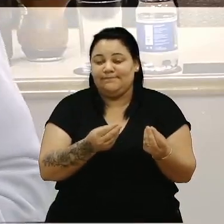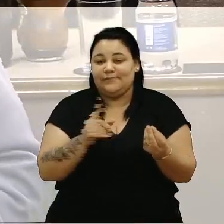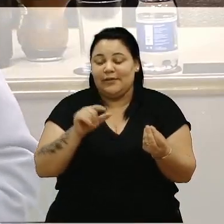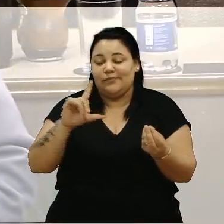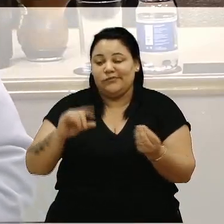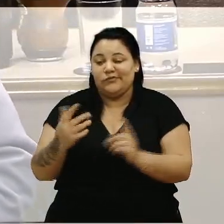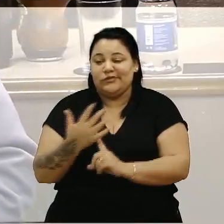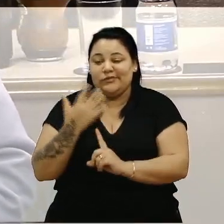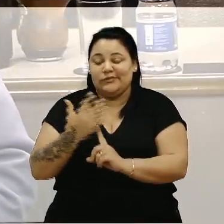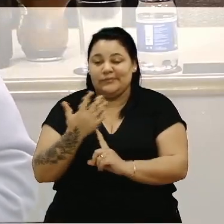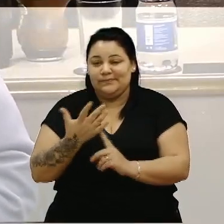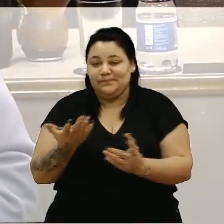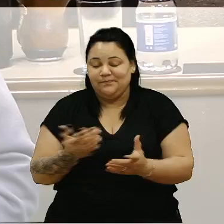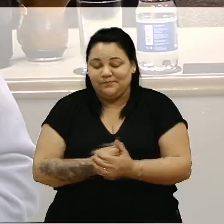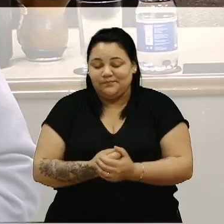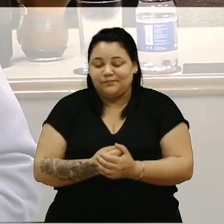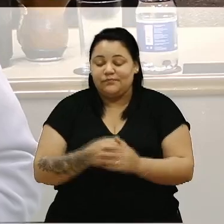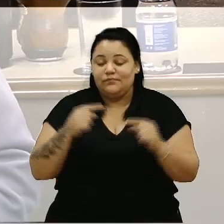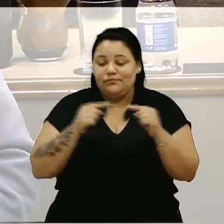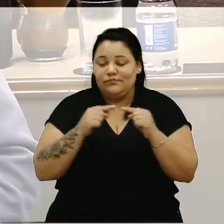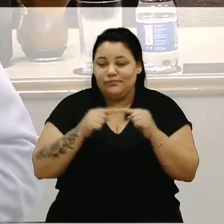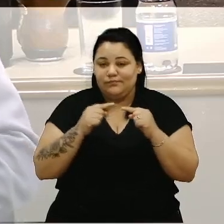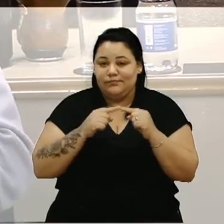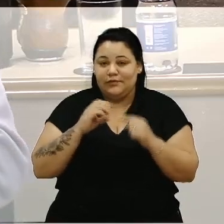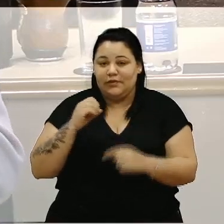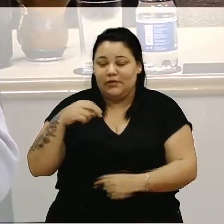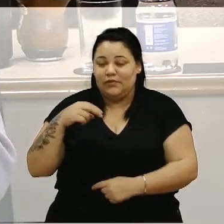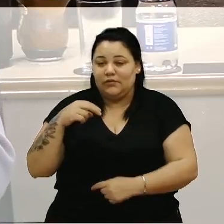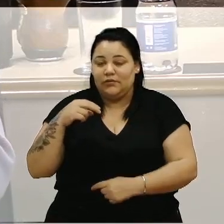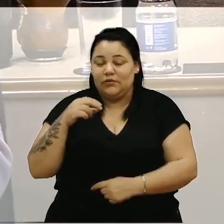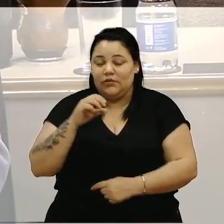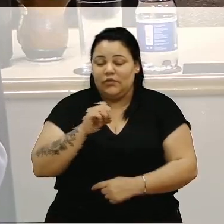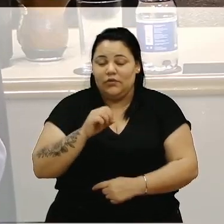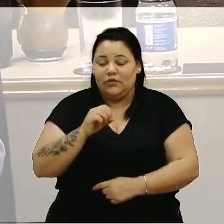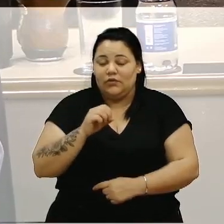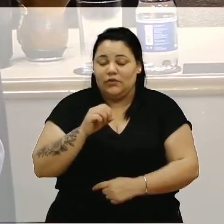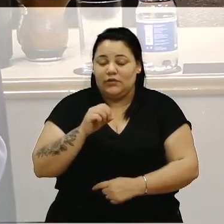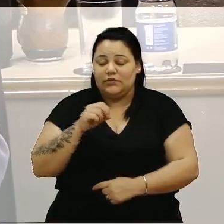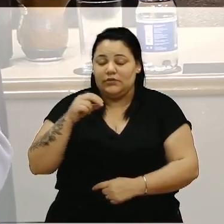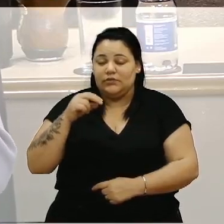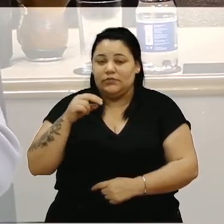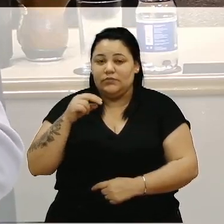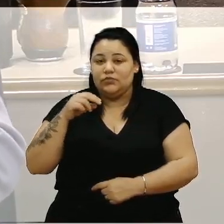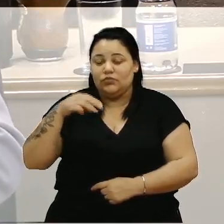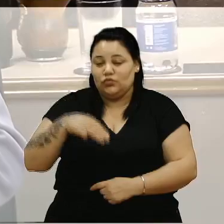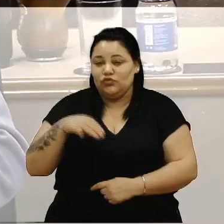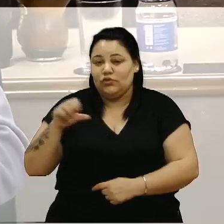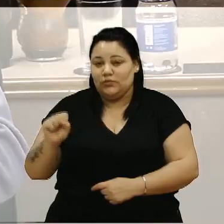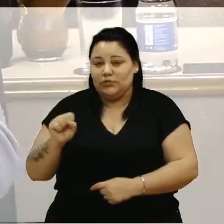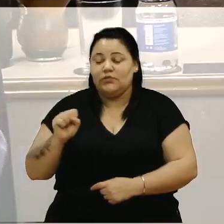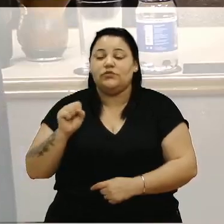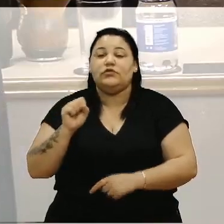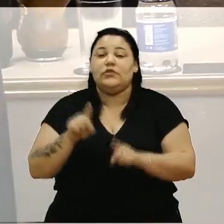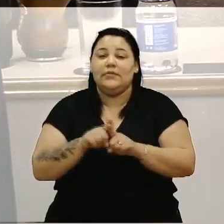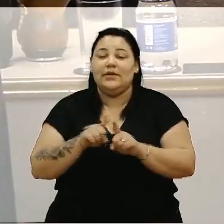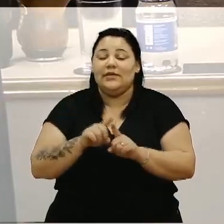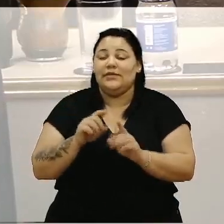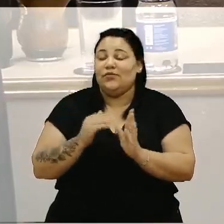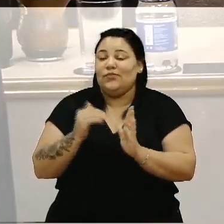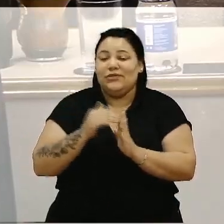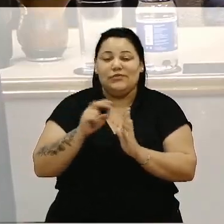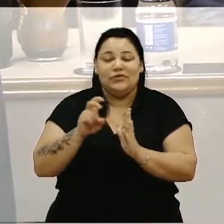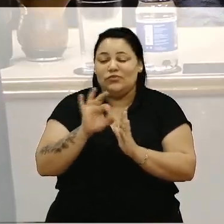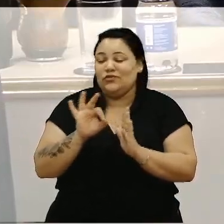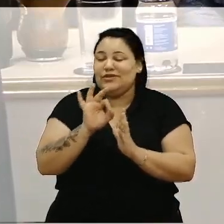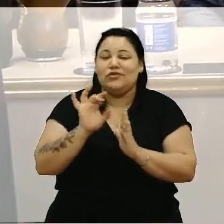De acordo com a Organização Mundial da Saúde, a recomendação é que, no mínimo, 5% da população seja doadora. O mês